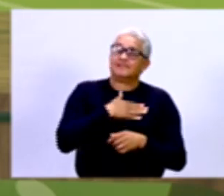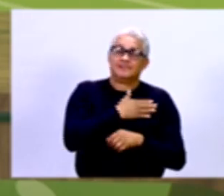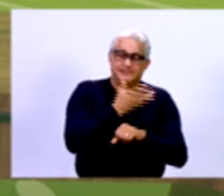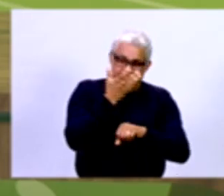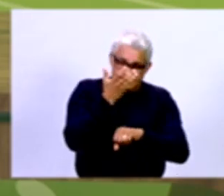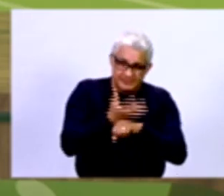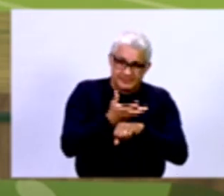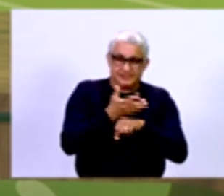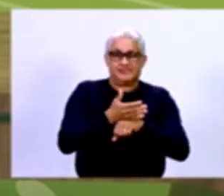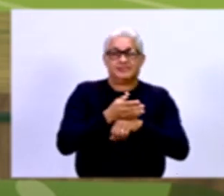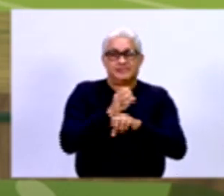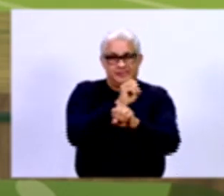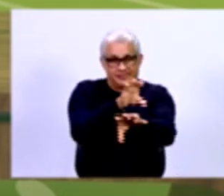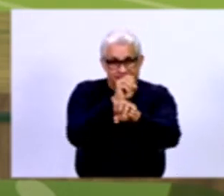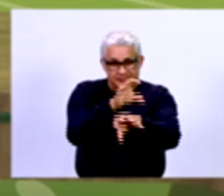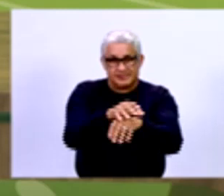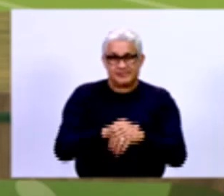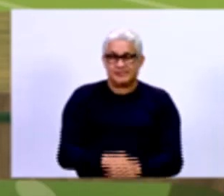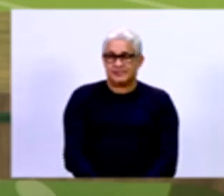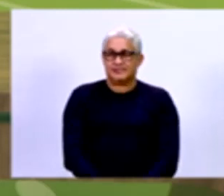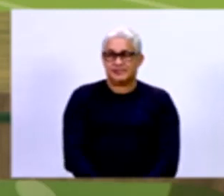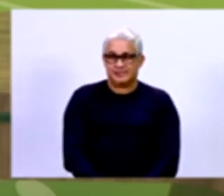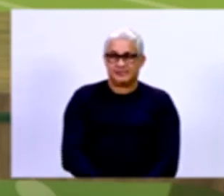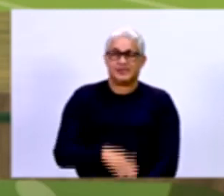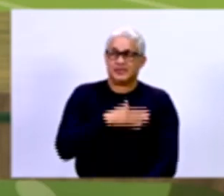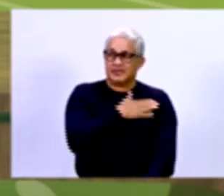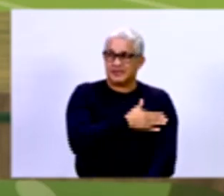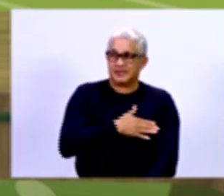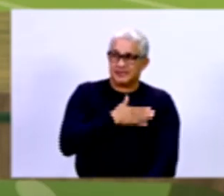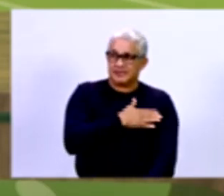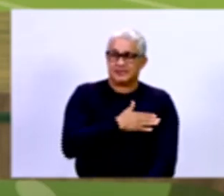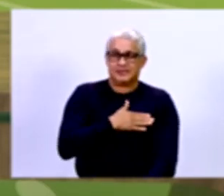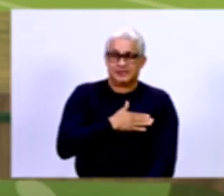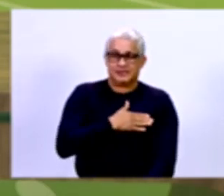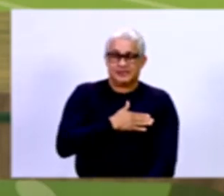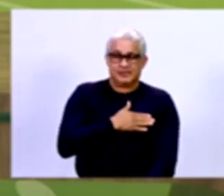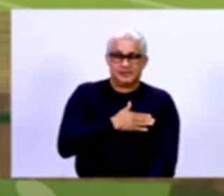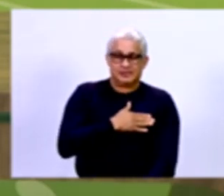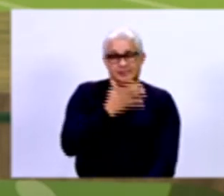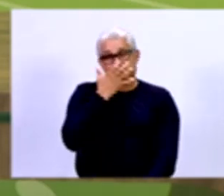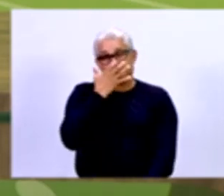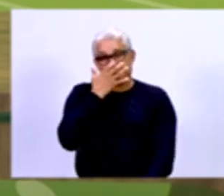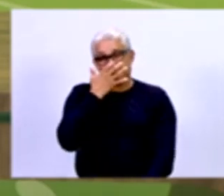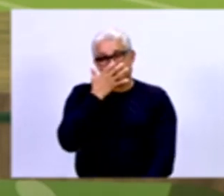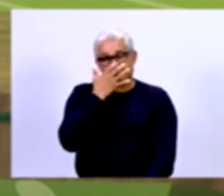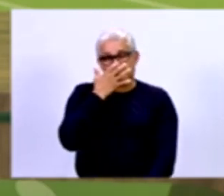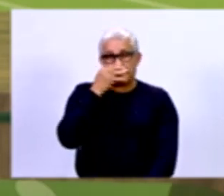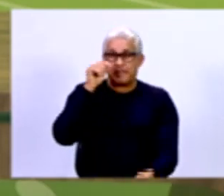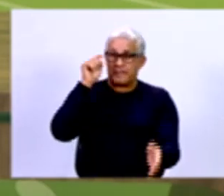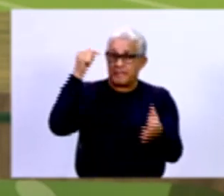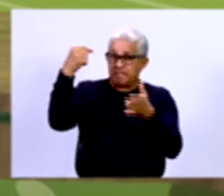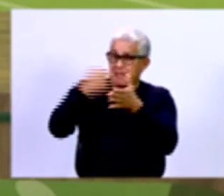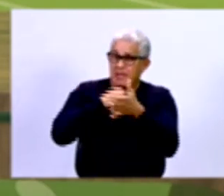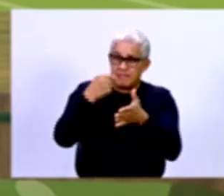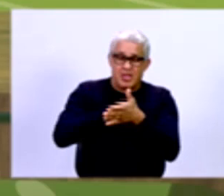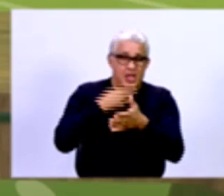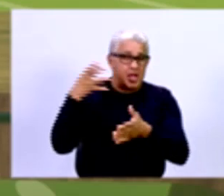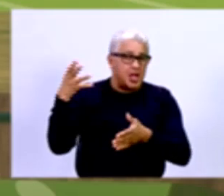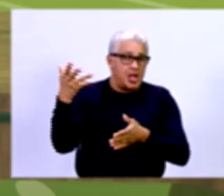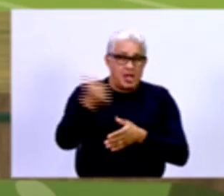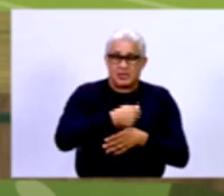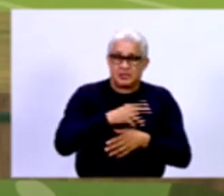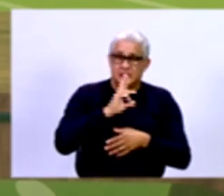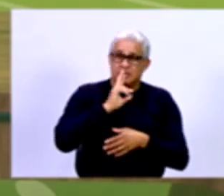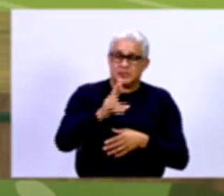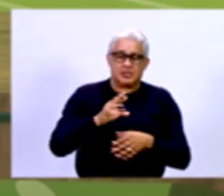com vocês. É um grande prazer que a gente vê tanta participação, assim, perguntas maravilhosas, respostas